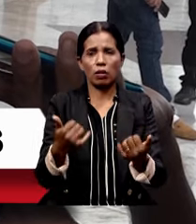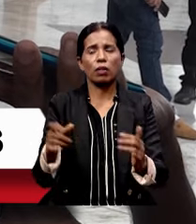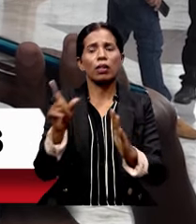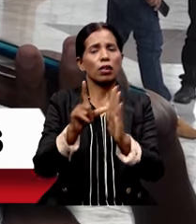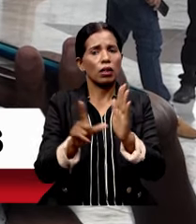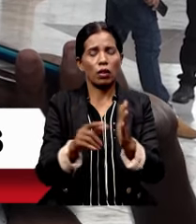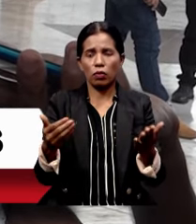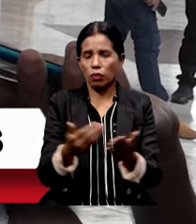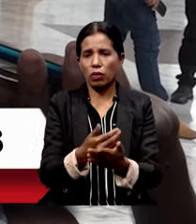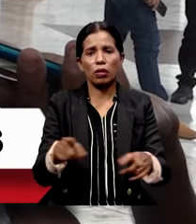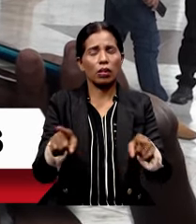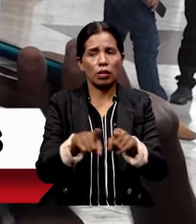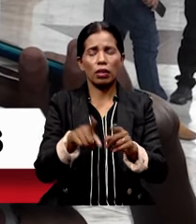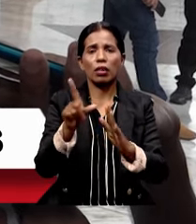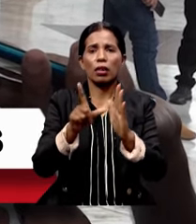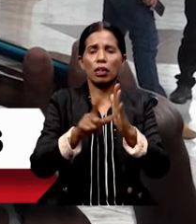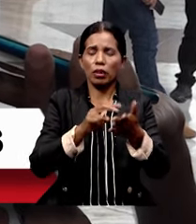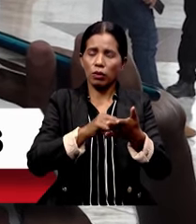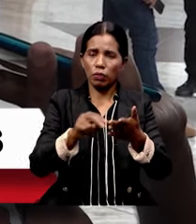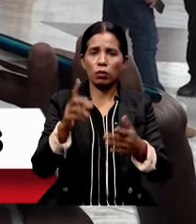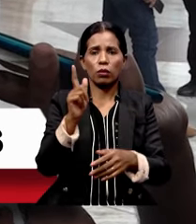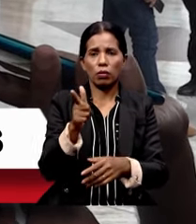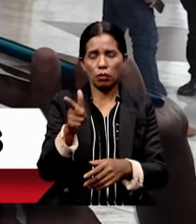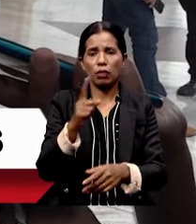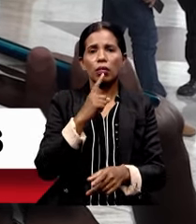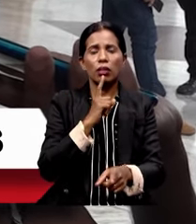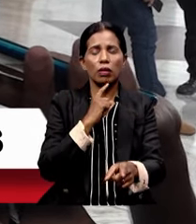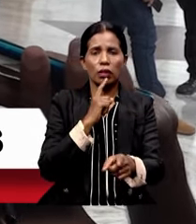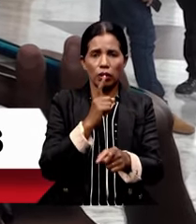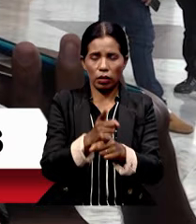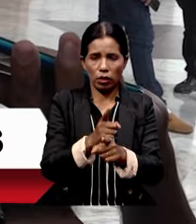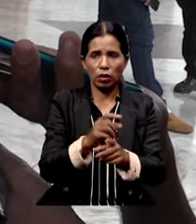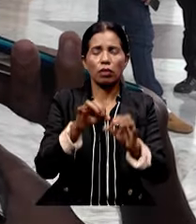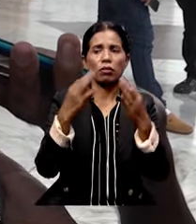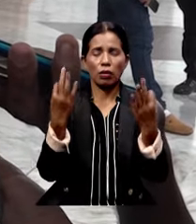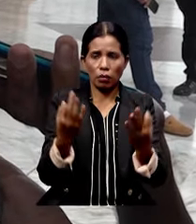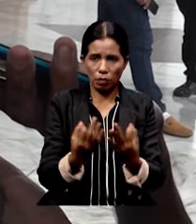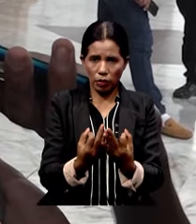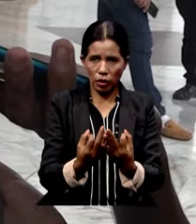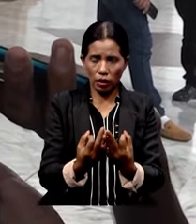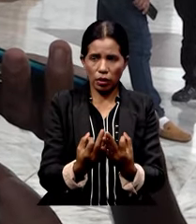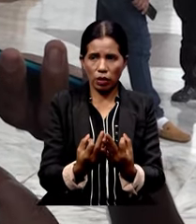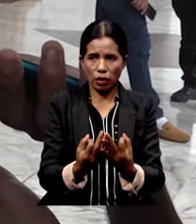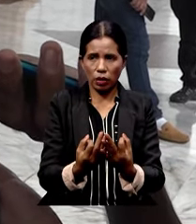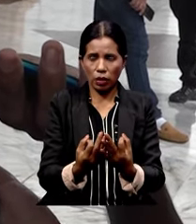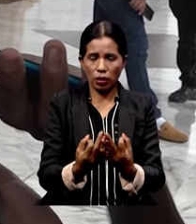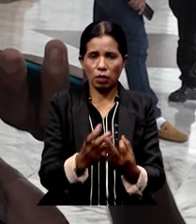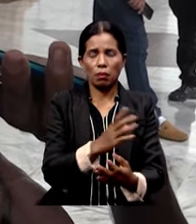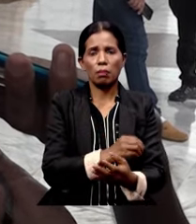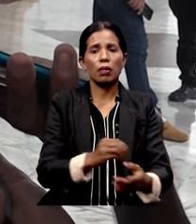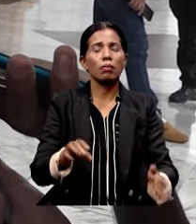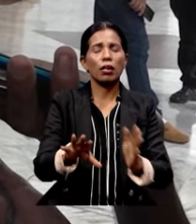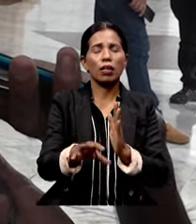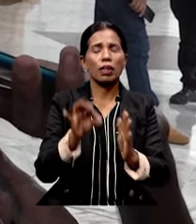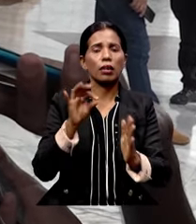anesané. Lei número 20, deem claro. Família ou se condenado,